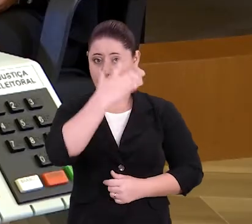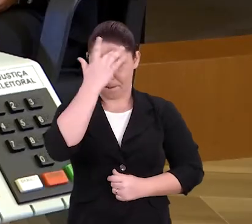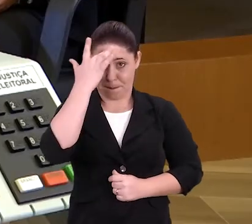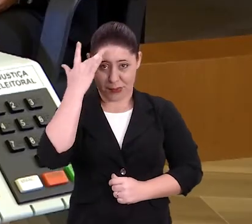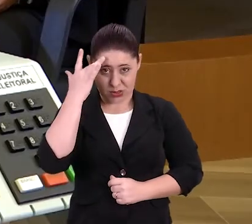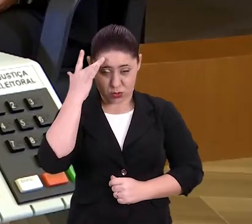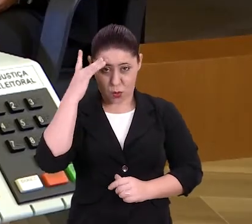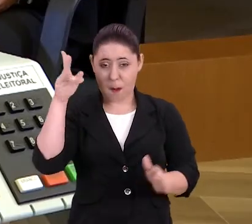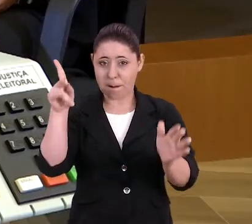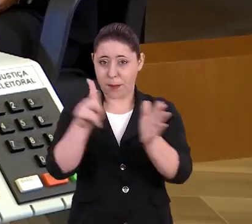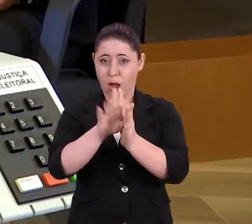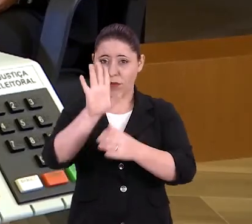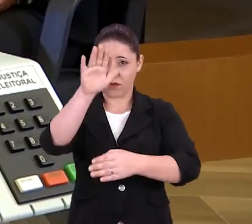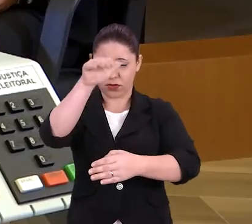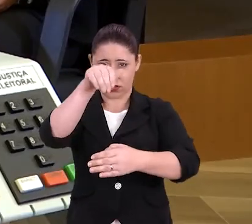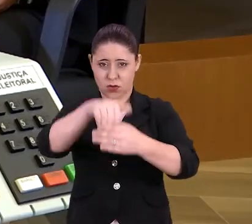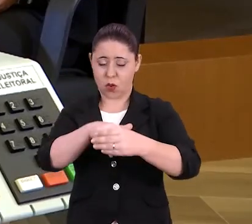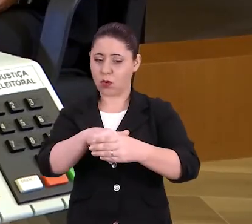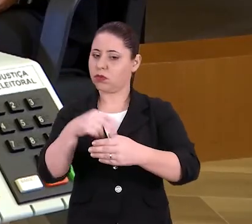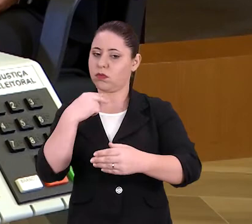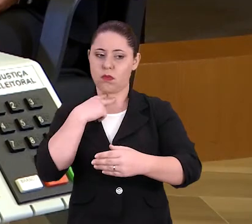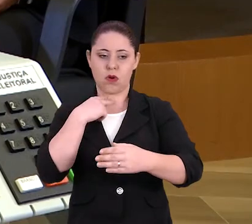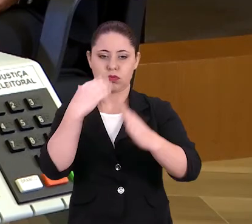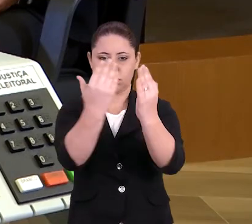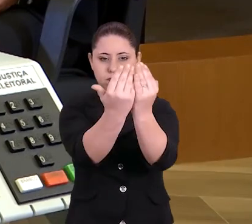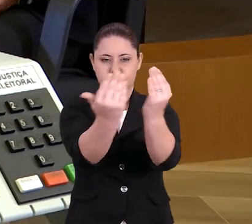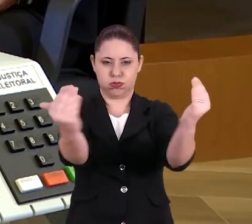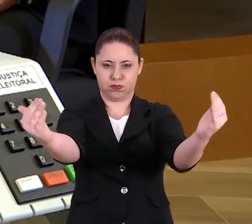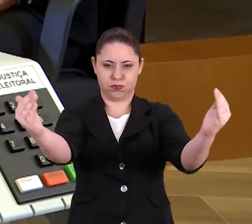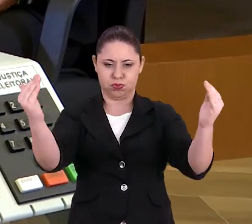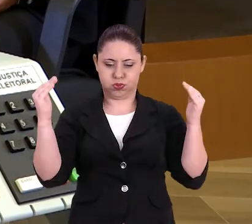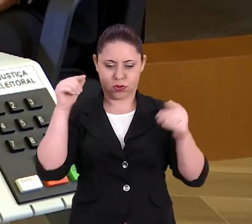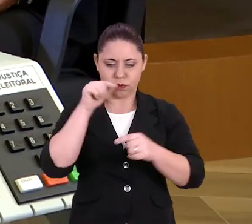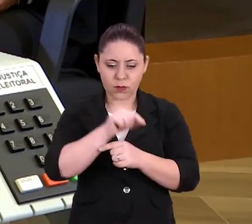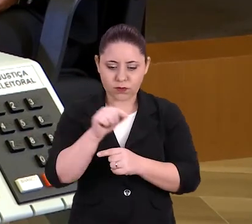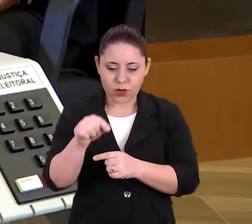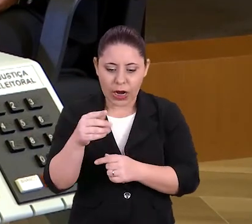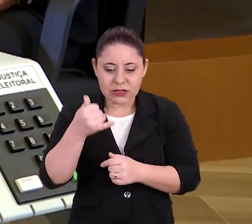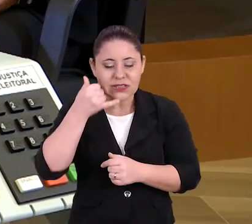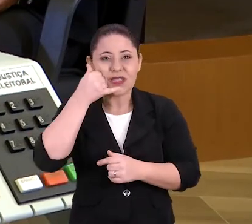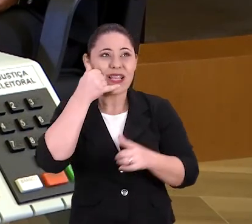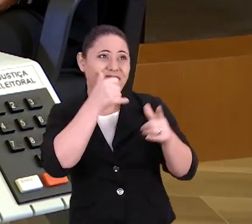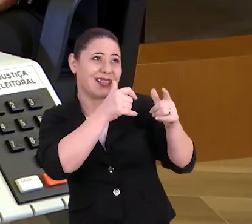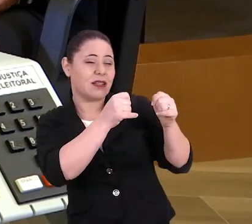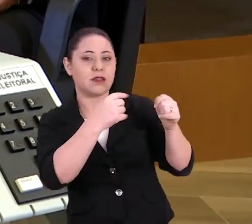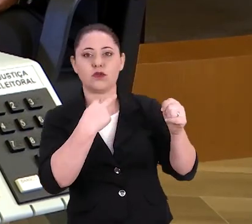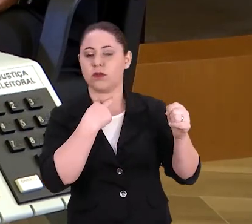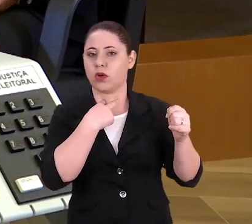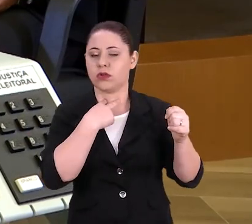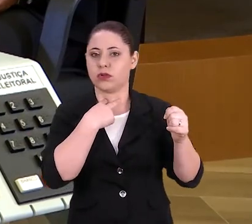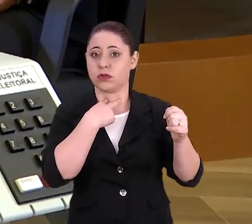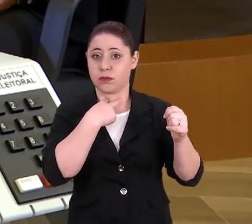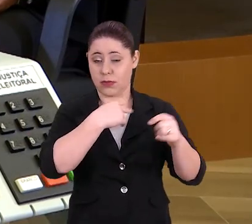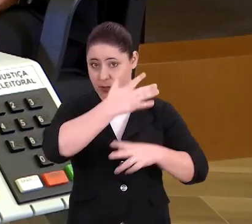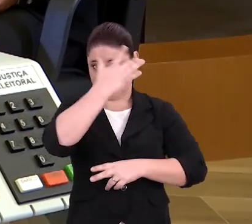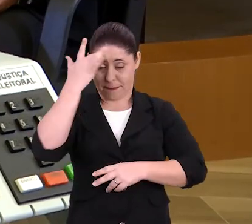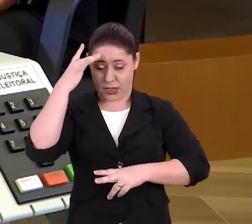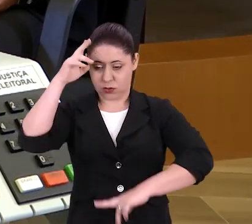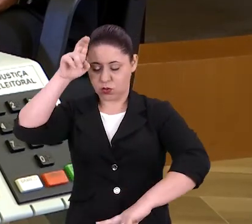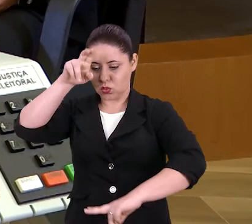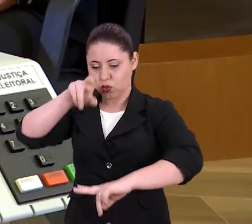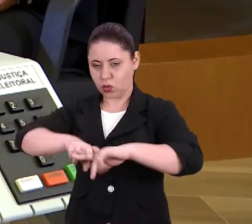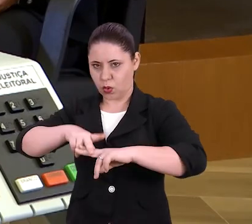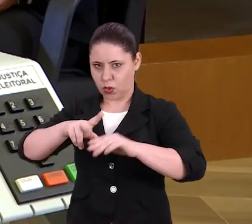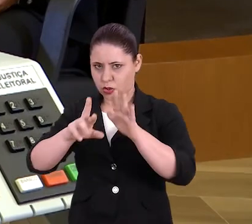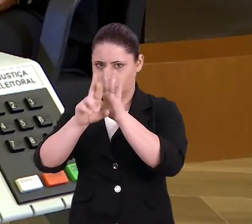não pode ir para a cabina de votação com o celular. E o mesário